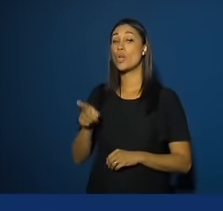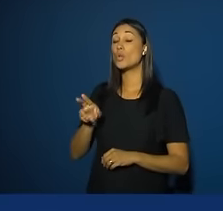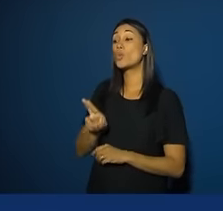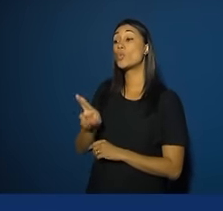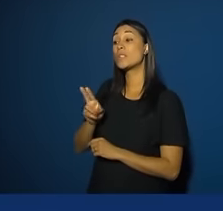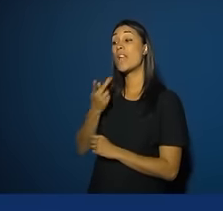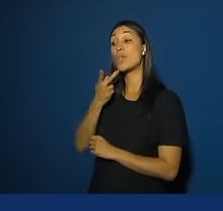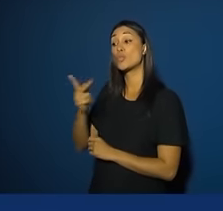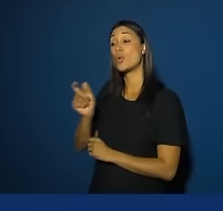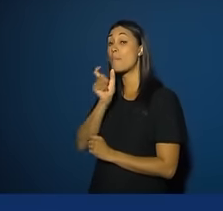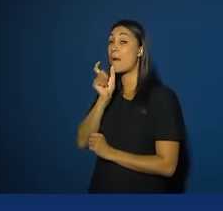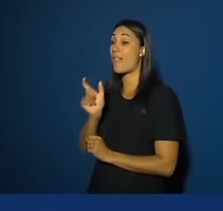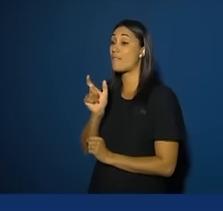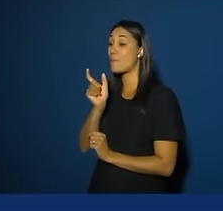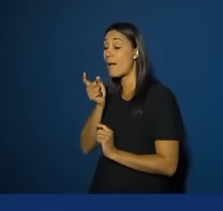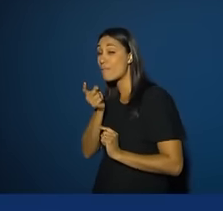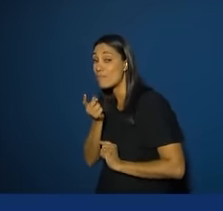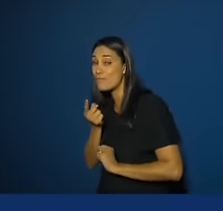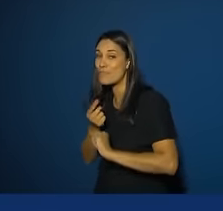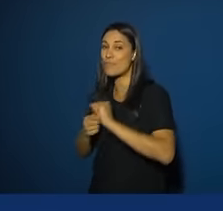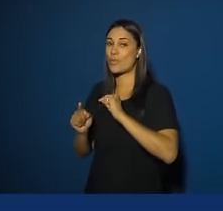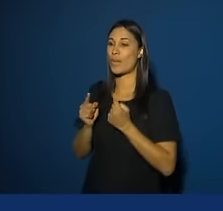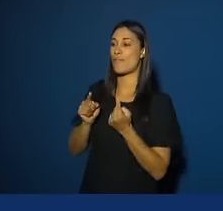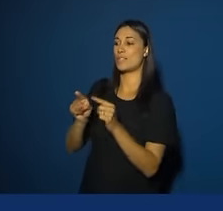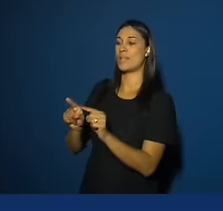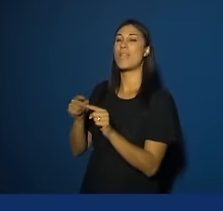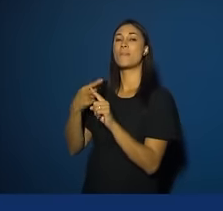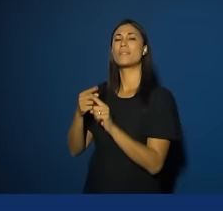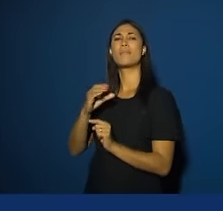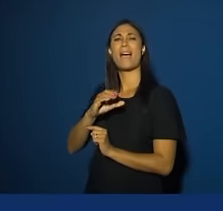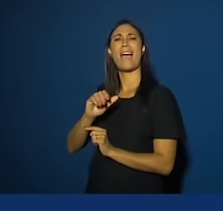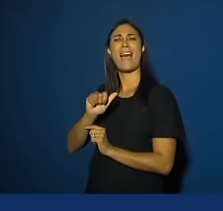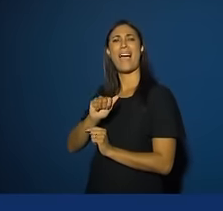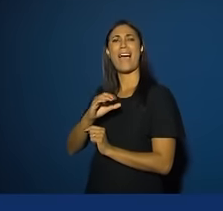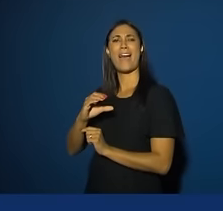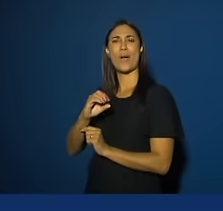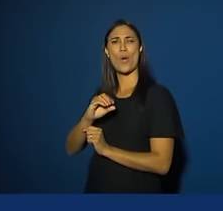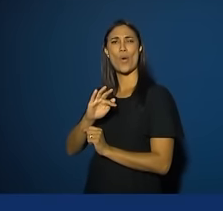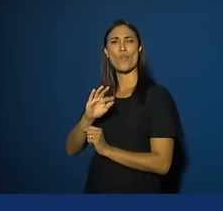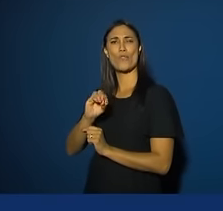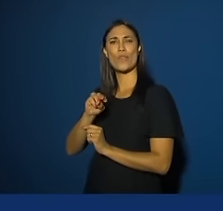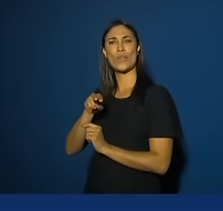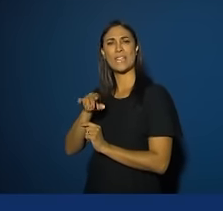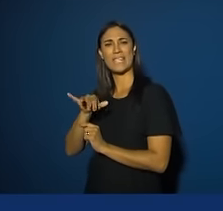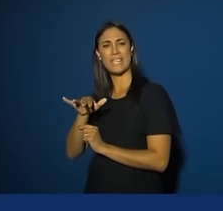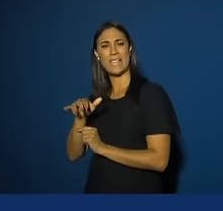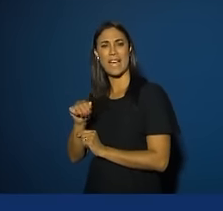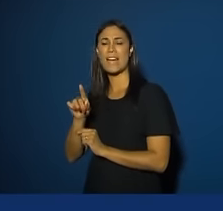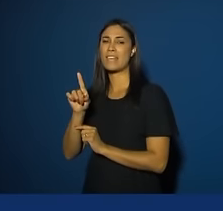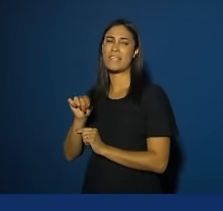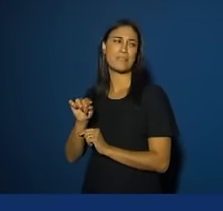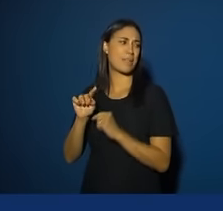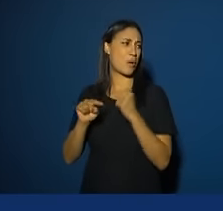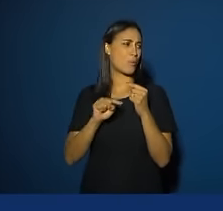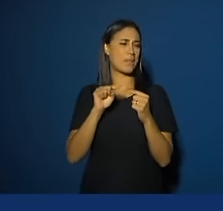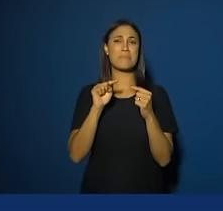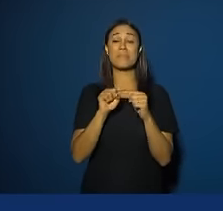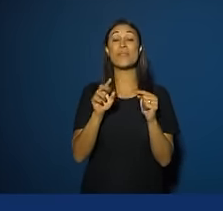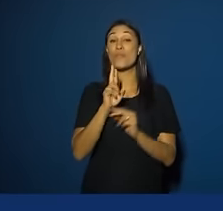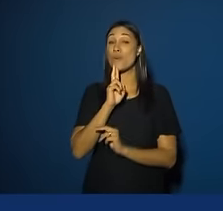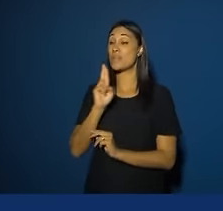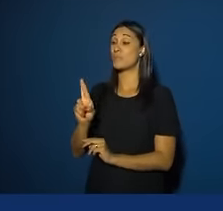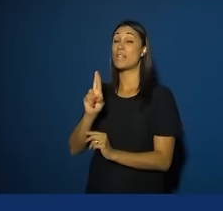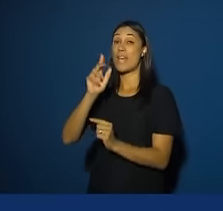usando a tua palavra para devolver para você o que nós temos aí é uma cacofonia de objetivos não mas eu eu eu vou